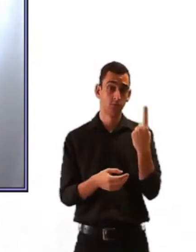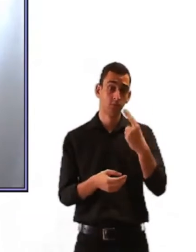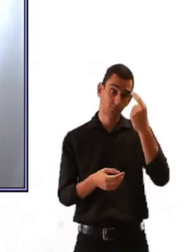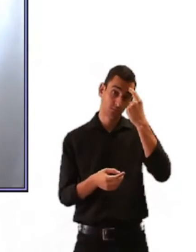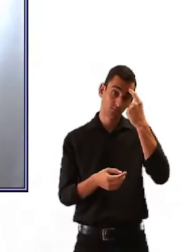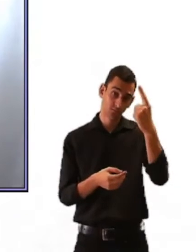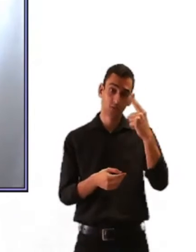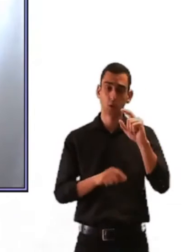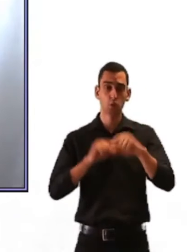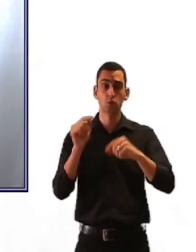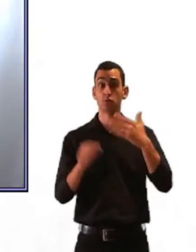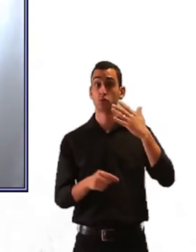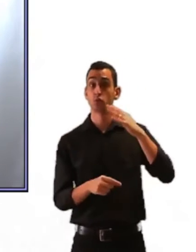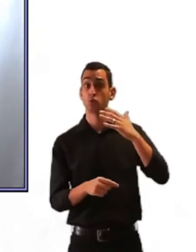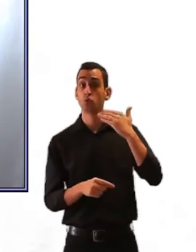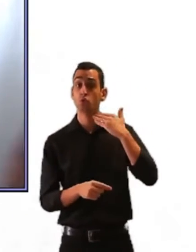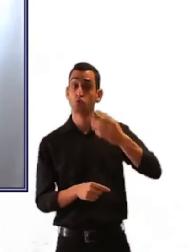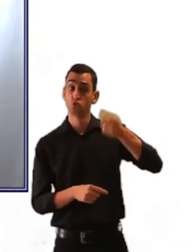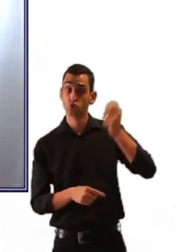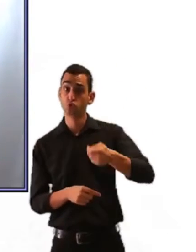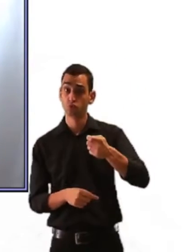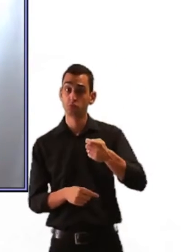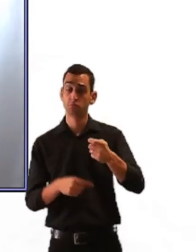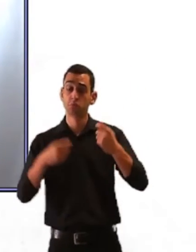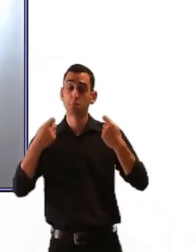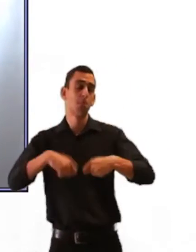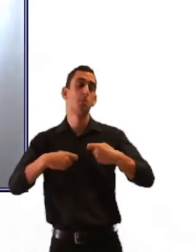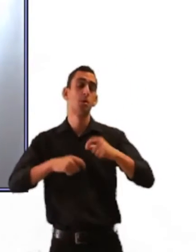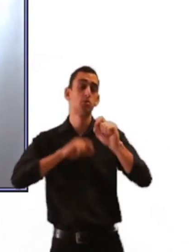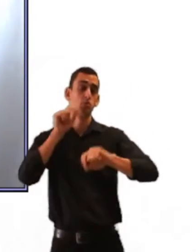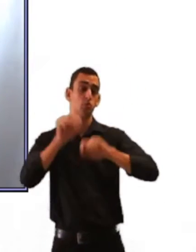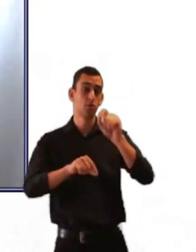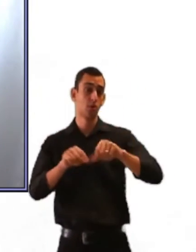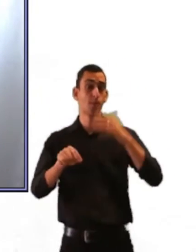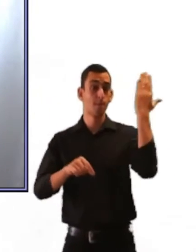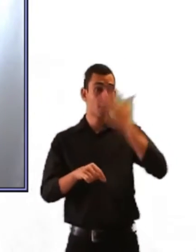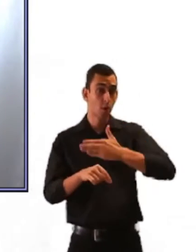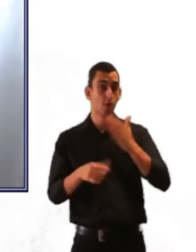ter outros elementos de prova para condenar que não só o reconhecimento na fase